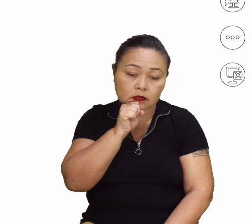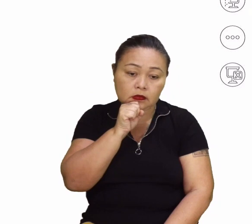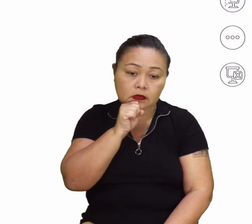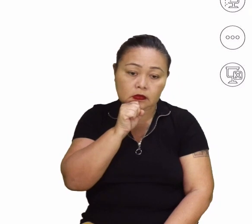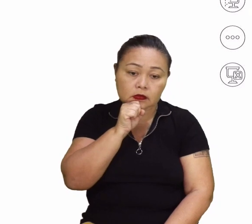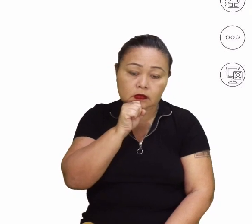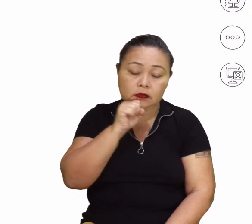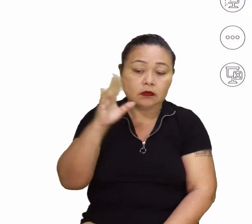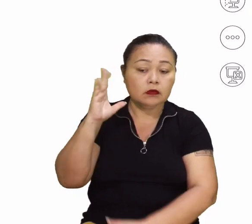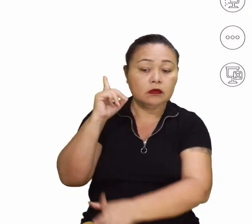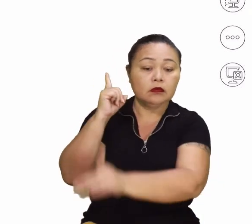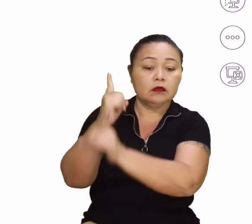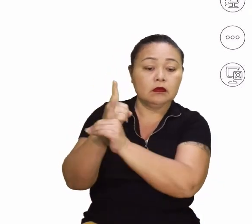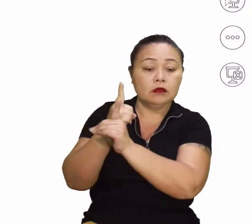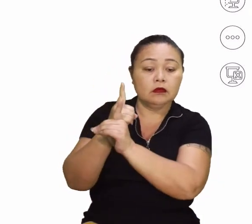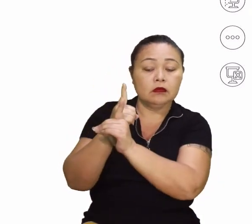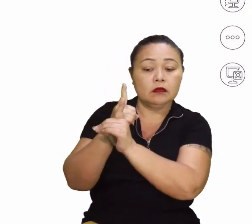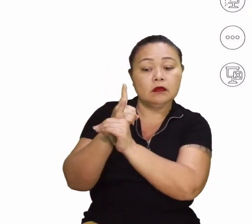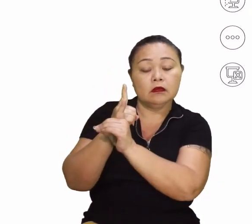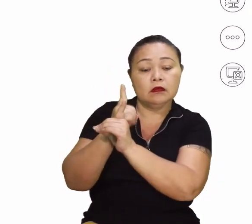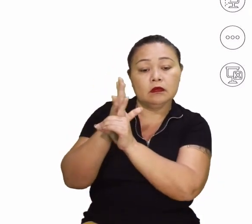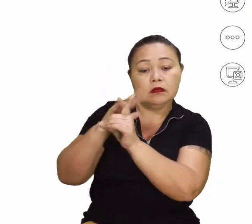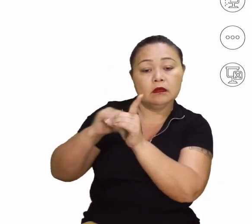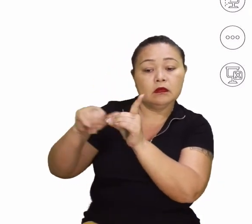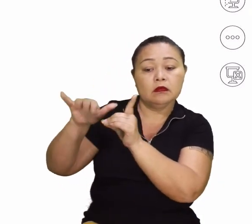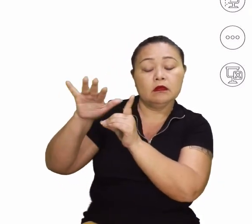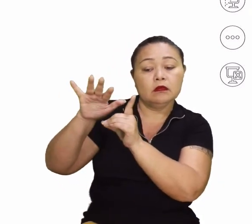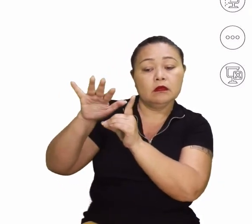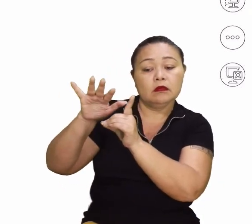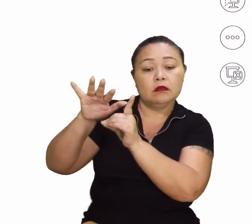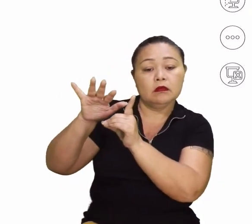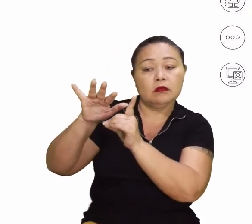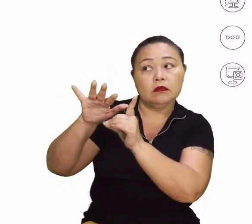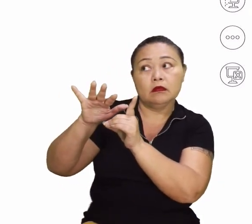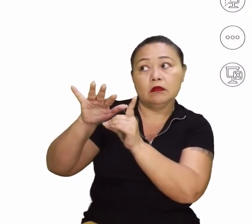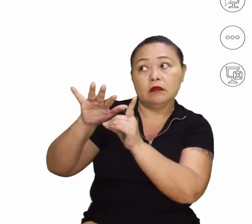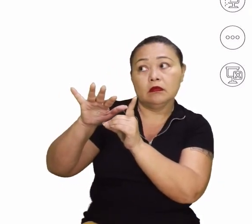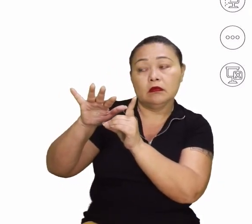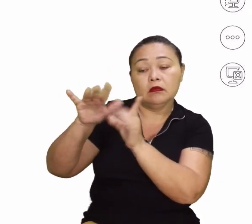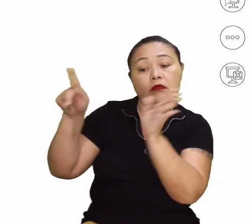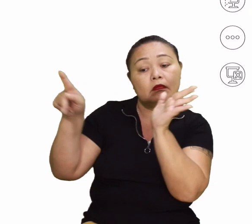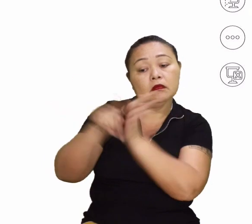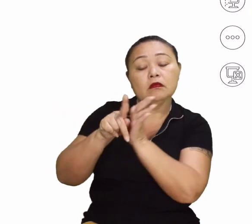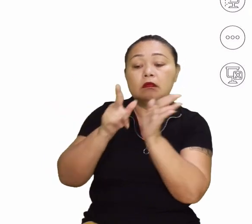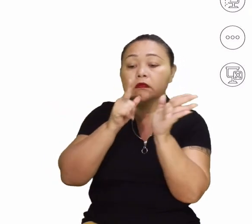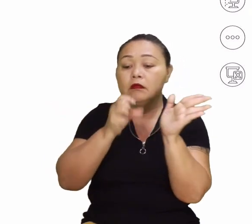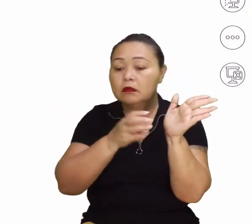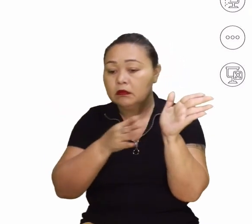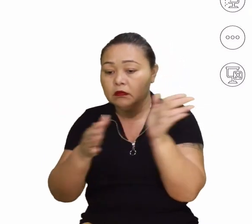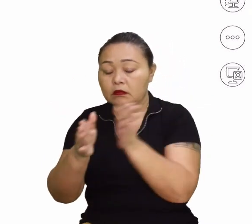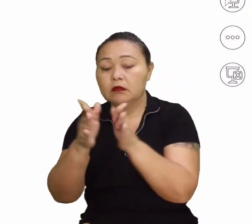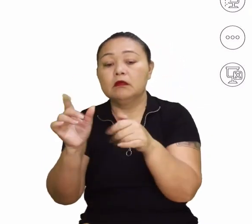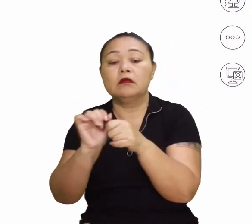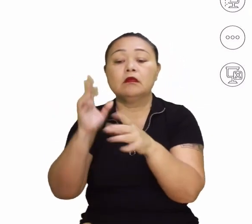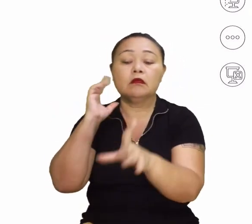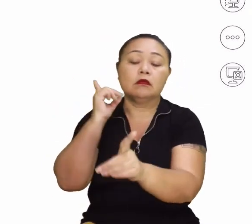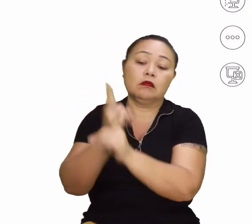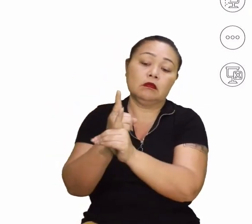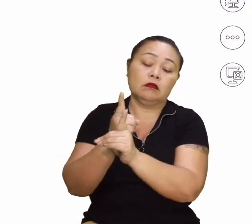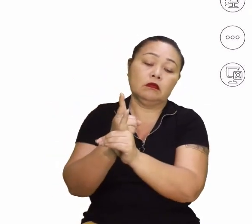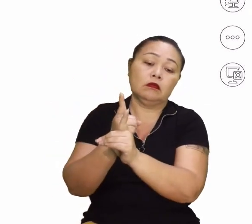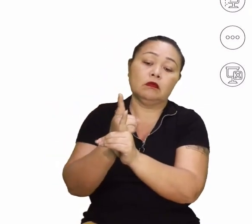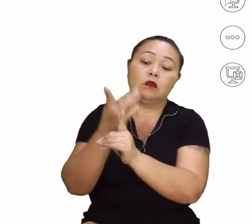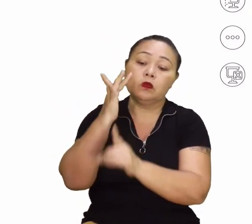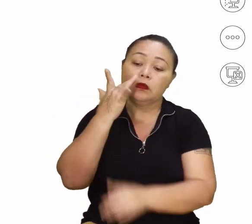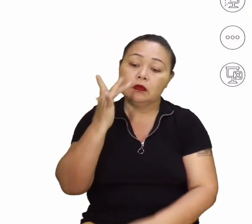gente acha o que na região próxima quer dizer, no próprio Rio Madeira, a gente vai encontrar